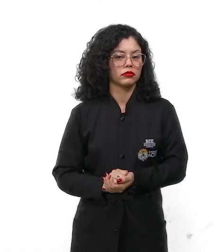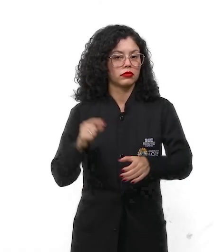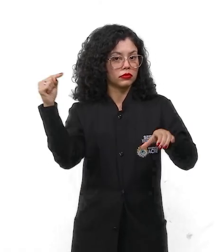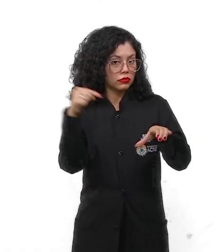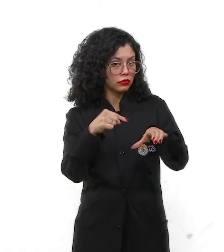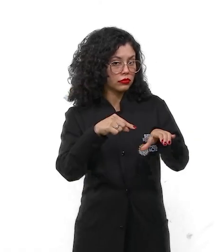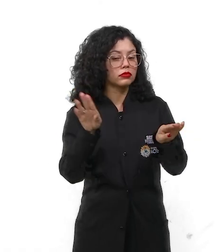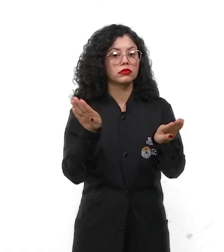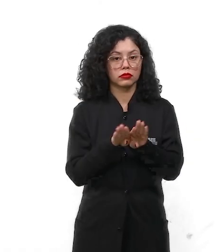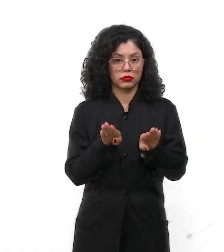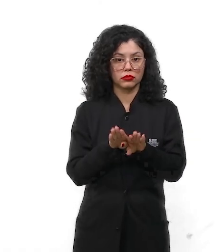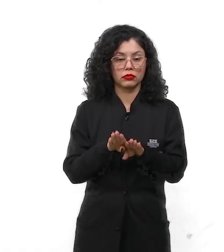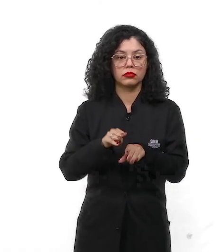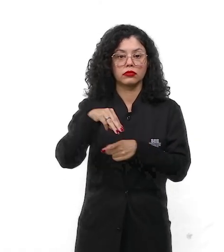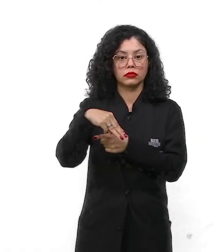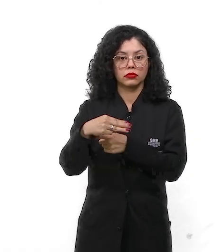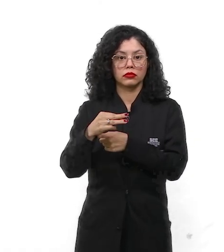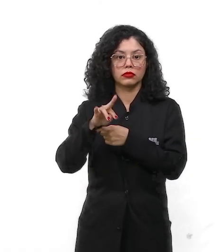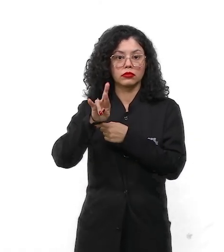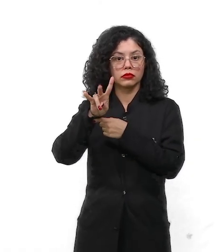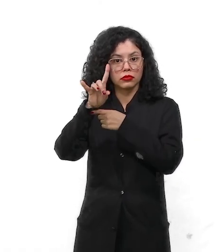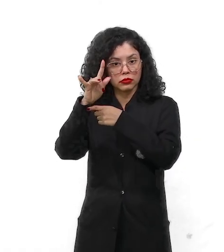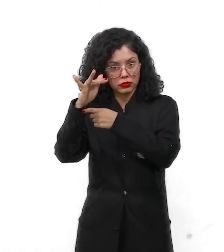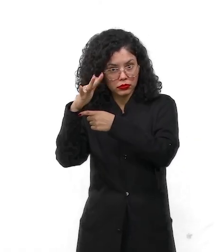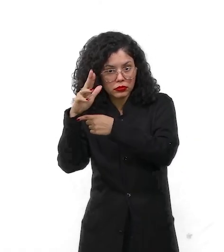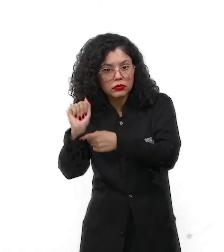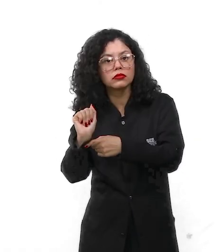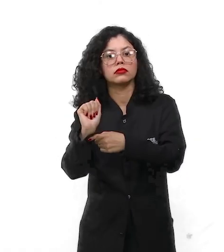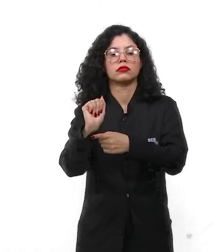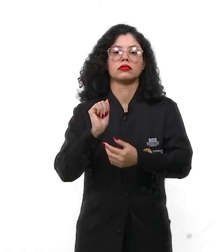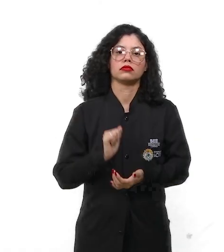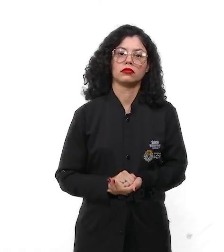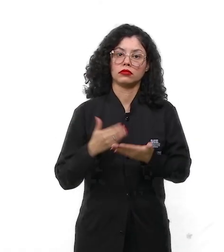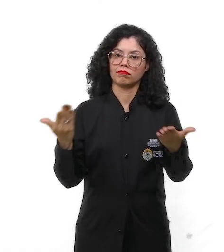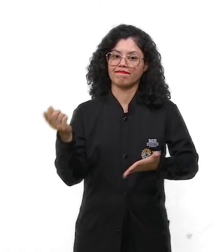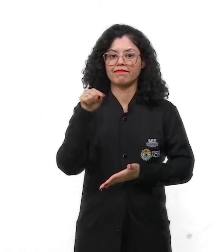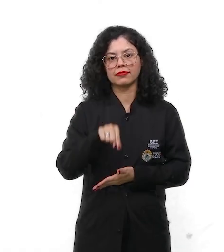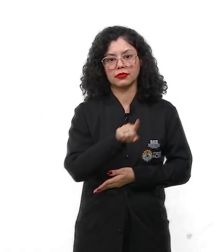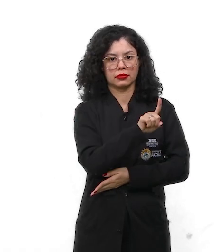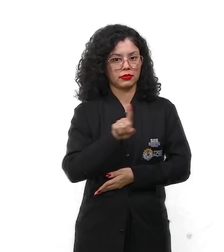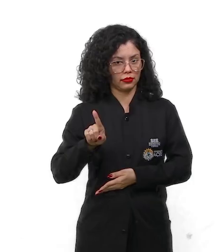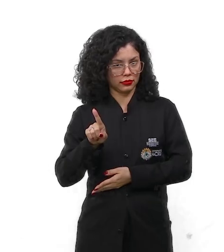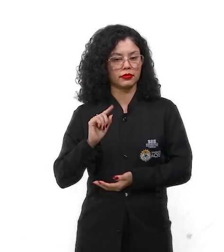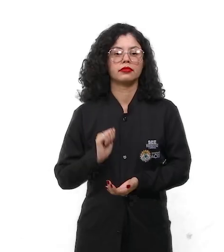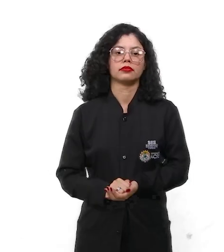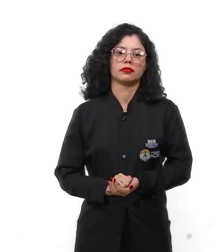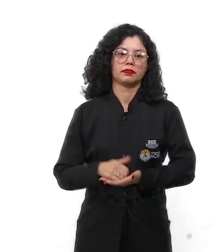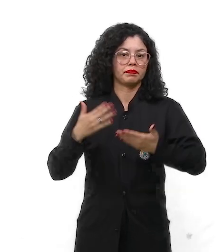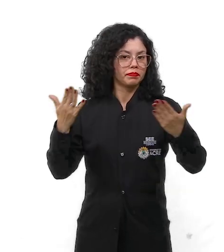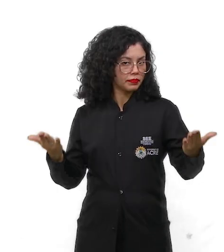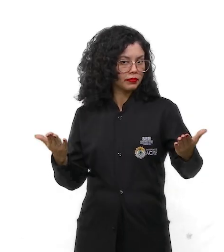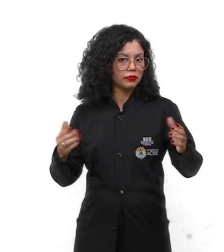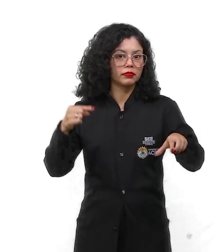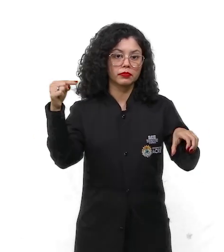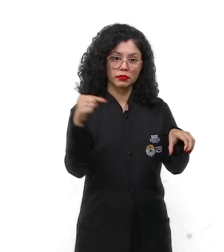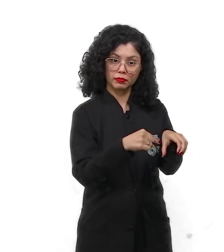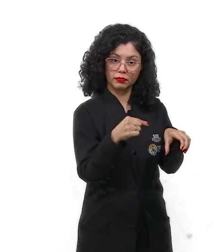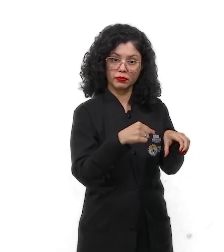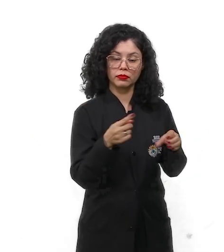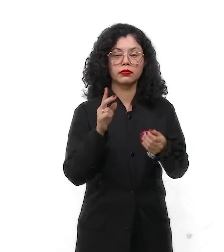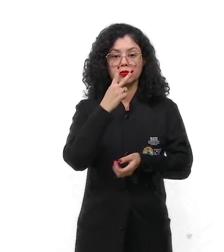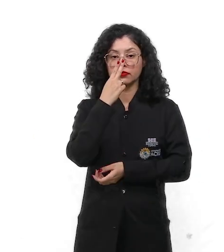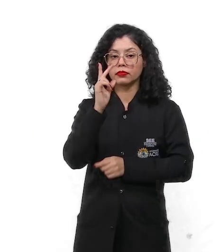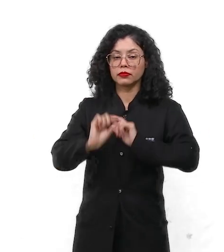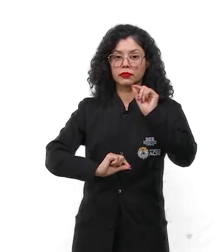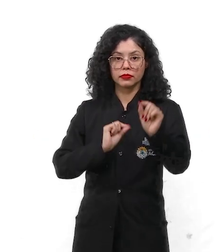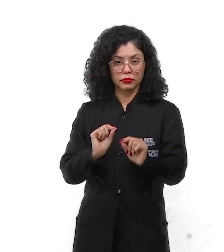DNA também nas mitocôndrias, mas não é o que está em questão aqui, tá? Então, núcleo, aparentemente sim. Então, vou